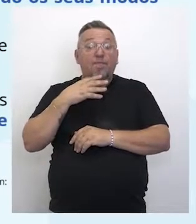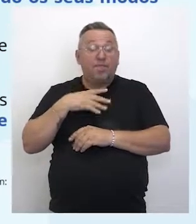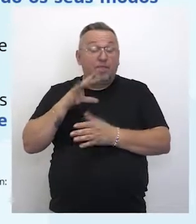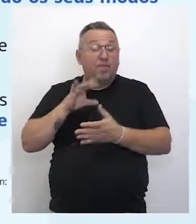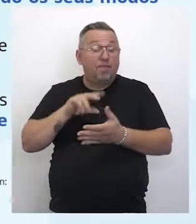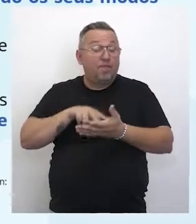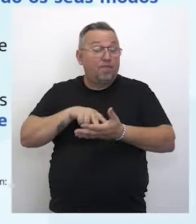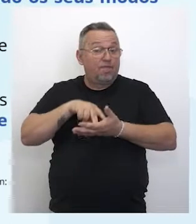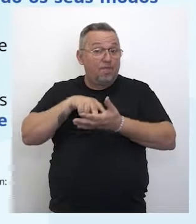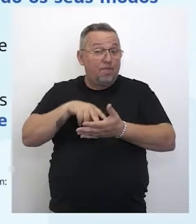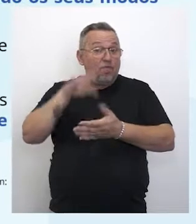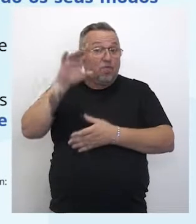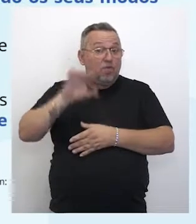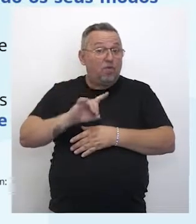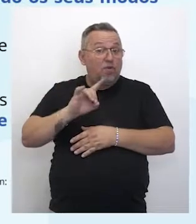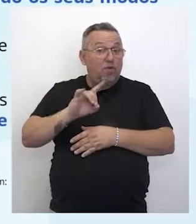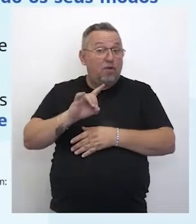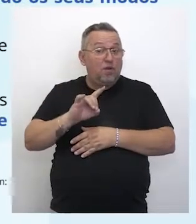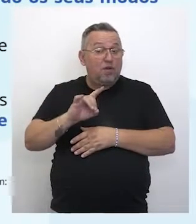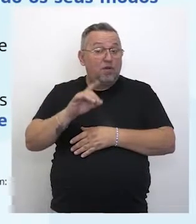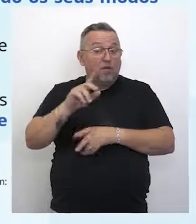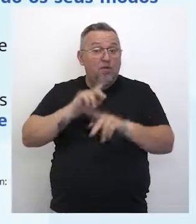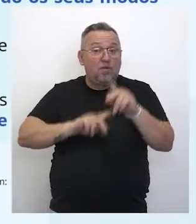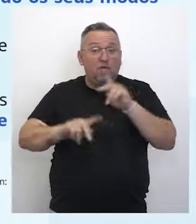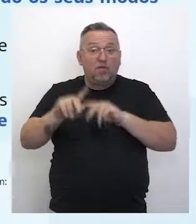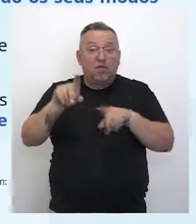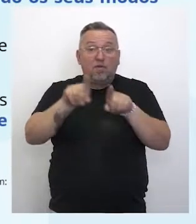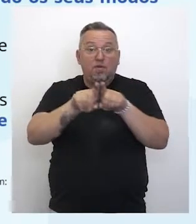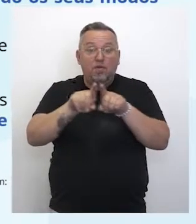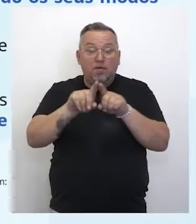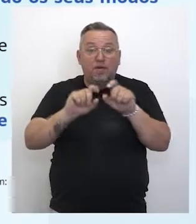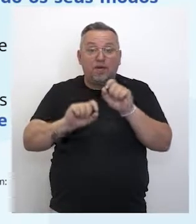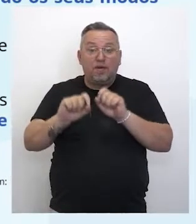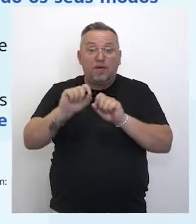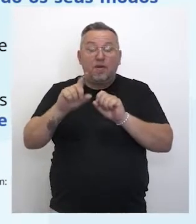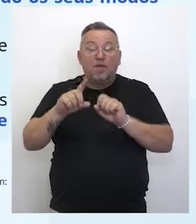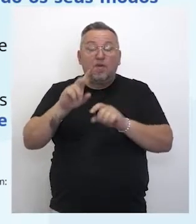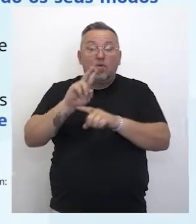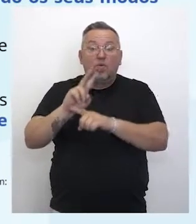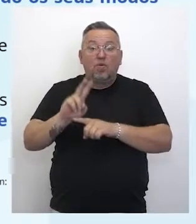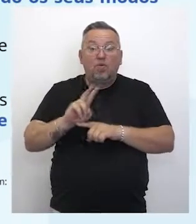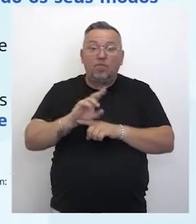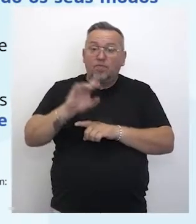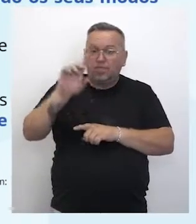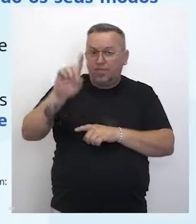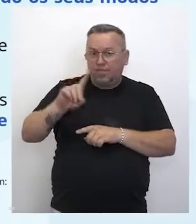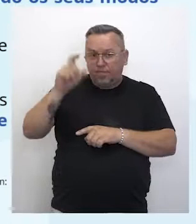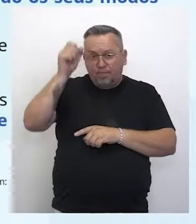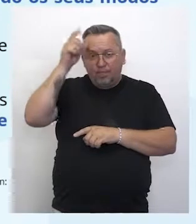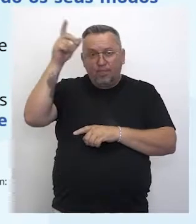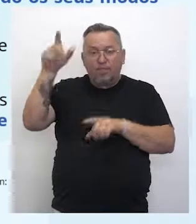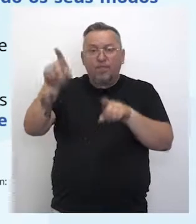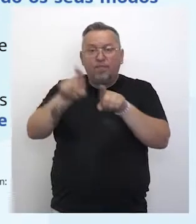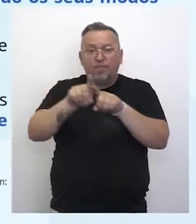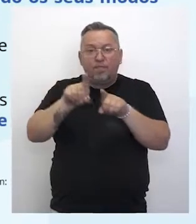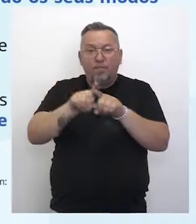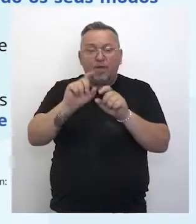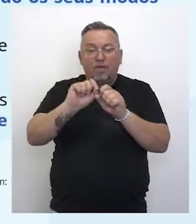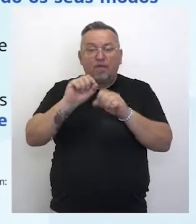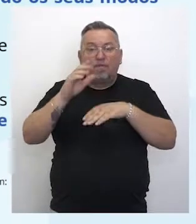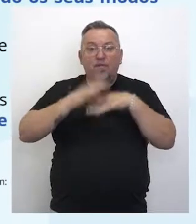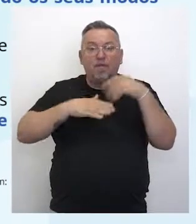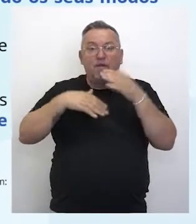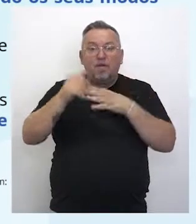consolidação dos direitos dos povos e comunidades tradicionais e a preservação dos direitos culturais e exercícios de